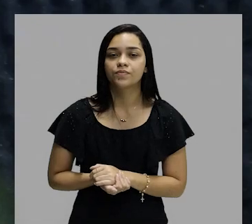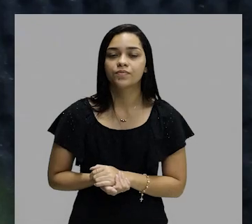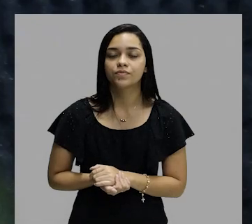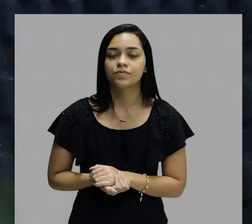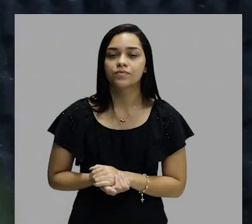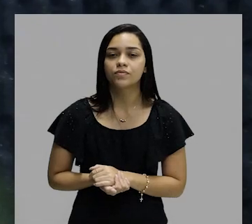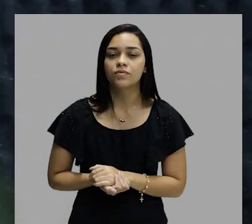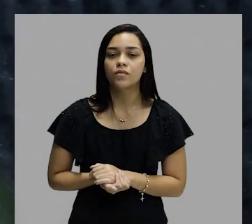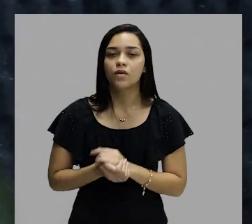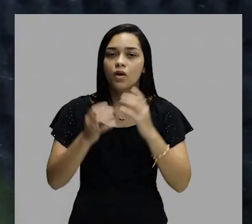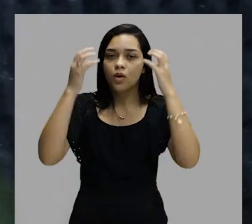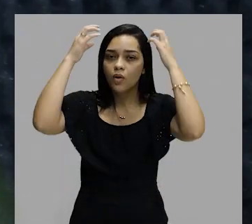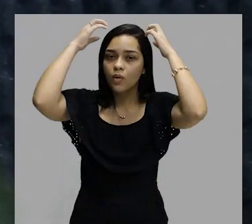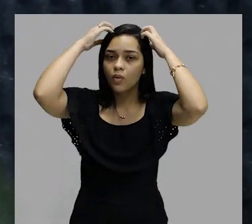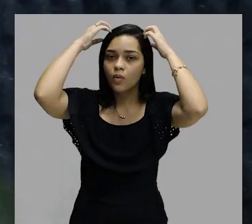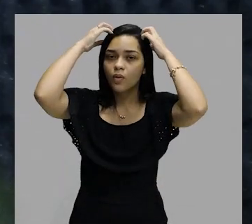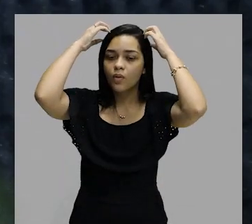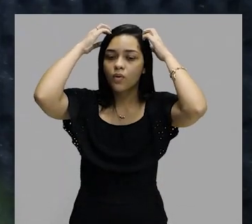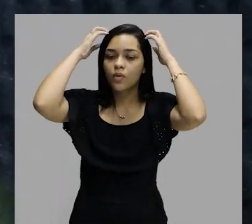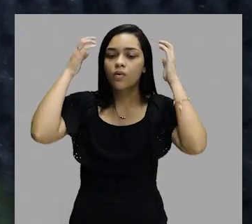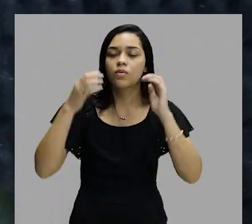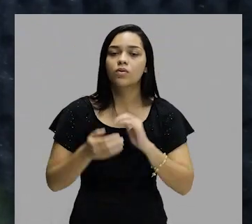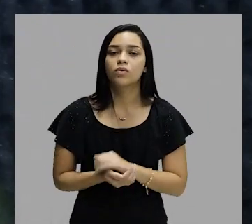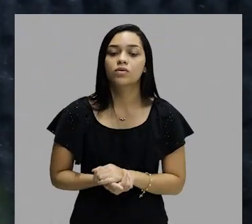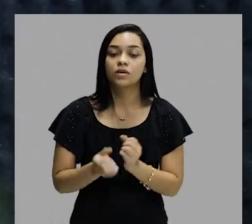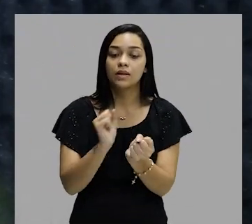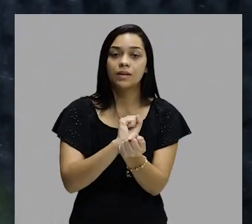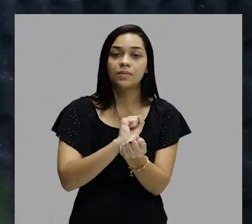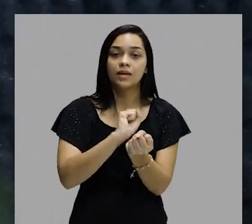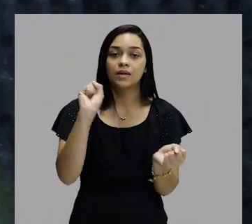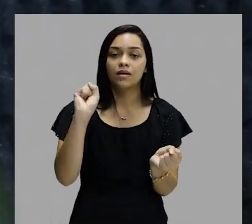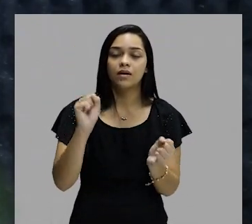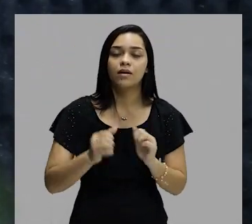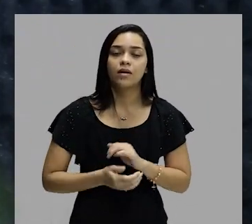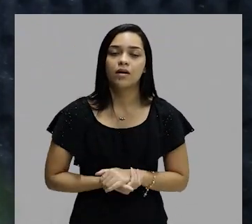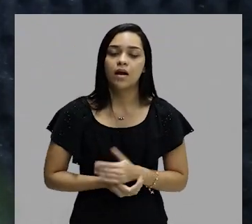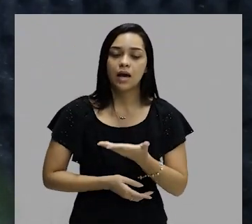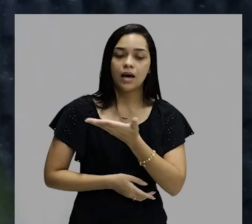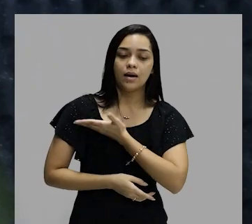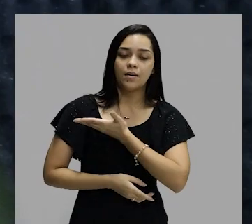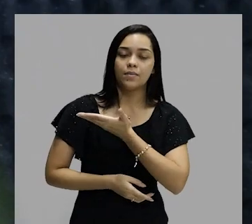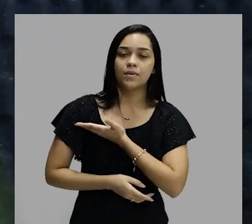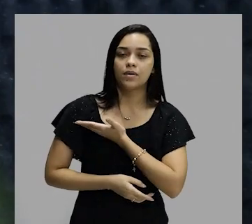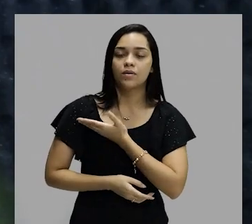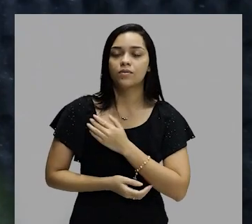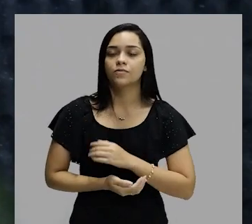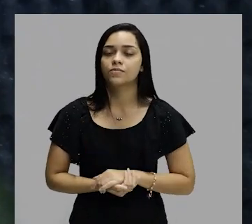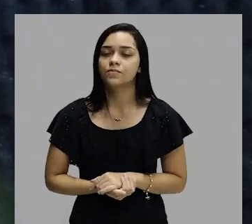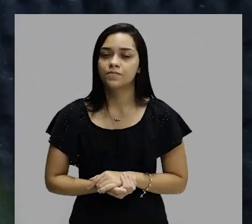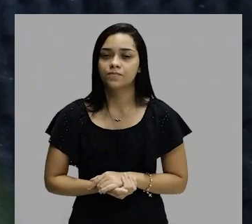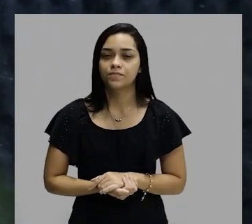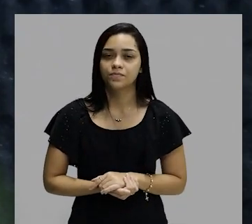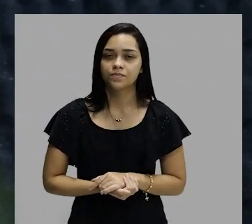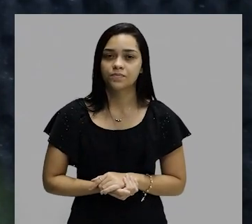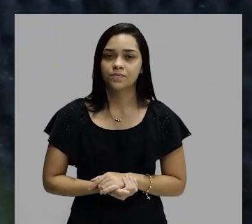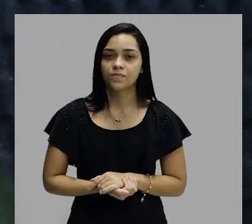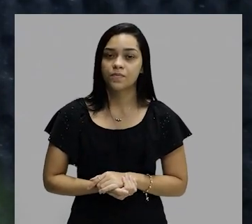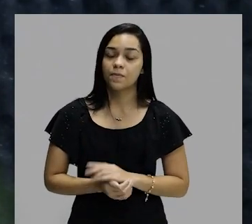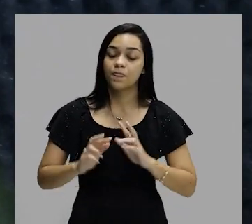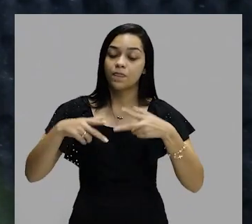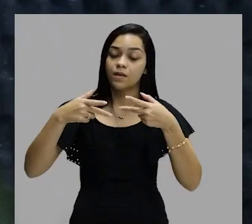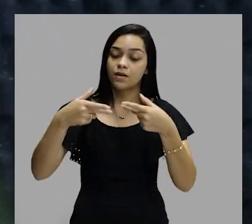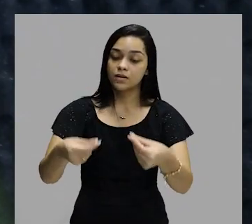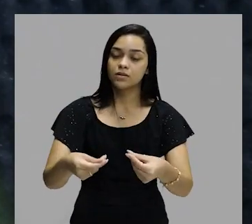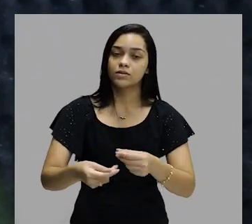Bear, urso. Freedom, liberdade. Friend, amigo ou amiga. Gift,